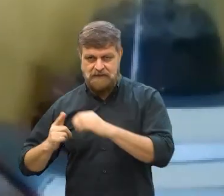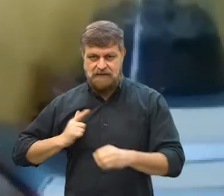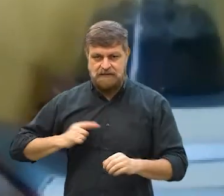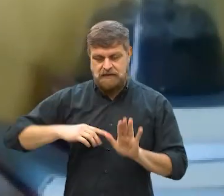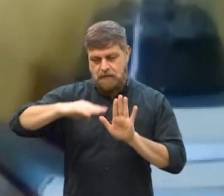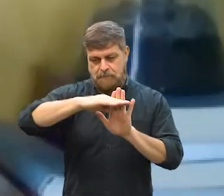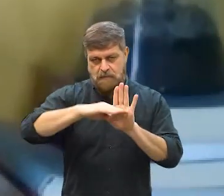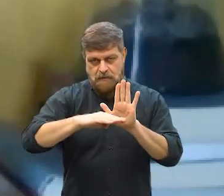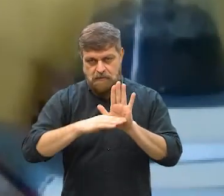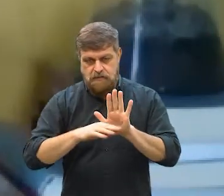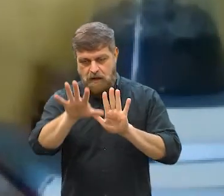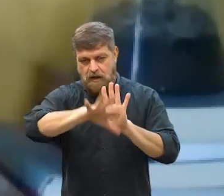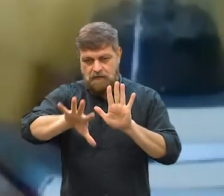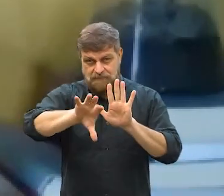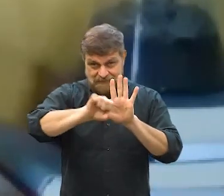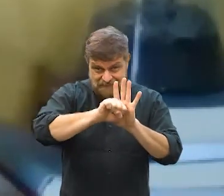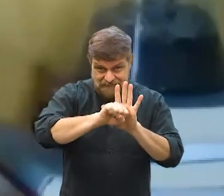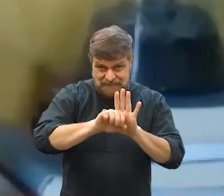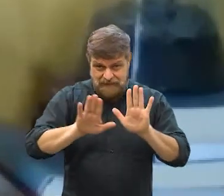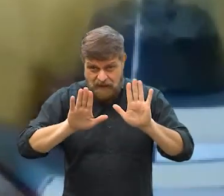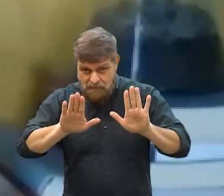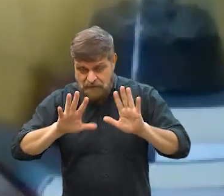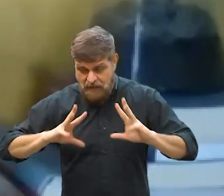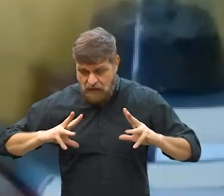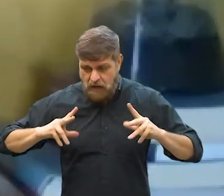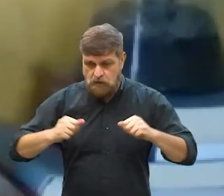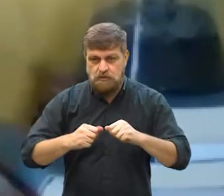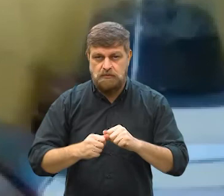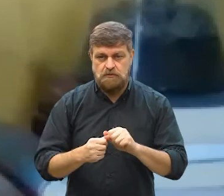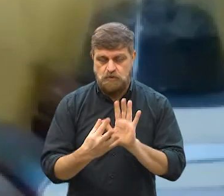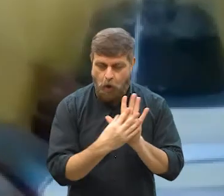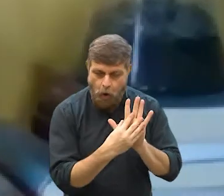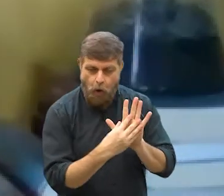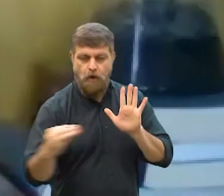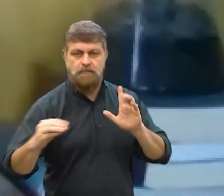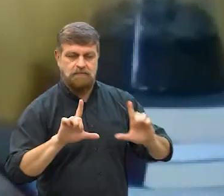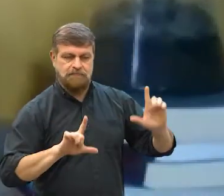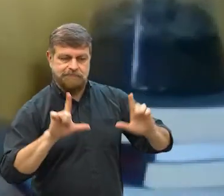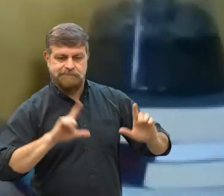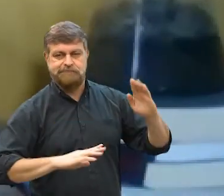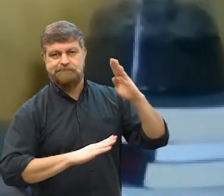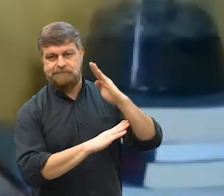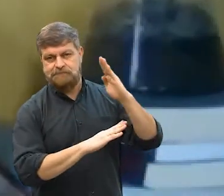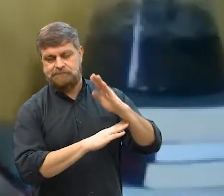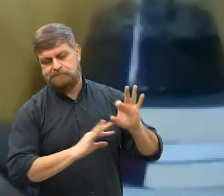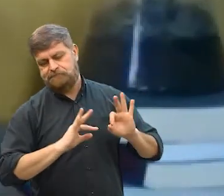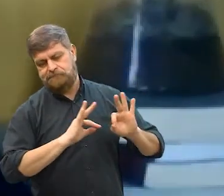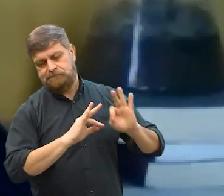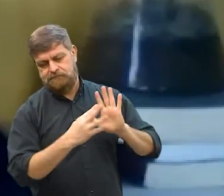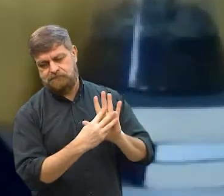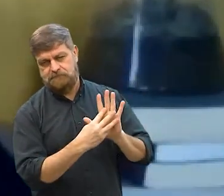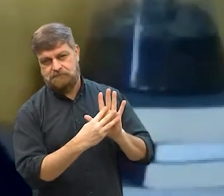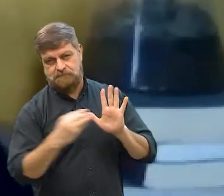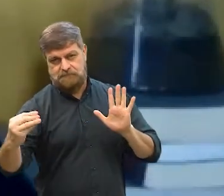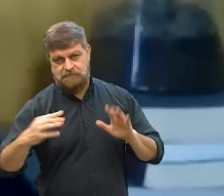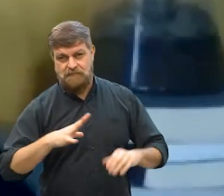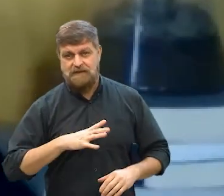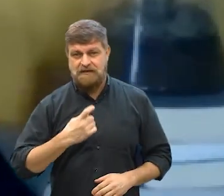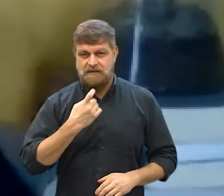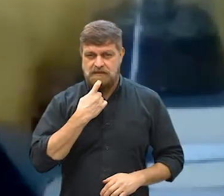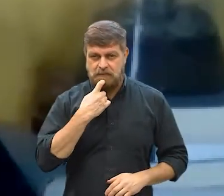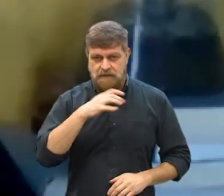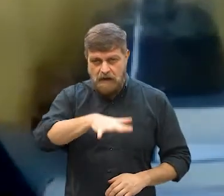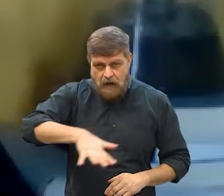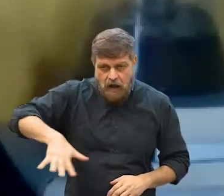produtos audiovisuais mas que todas Sigam o exemplo aí da TV Câmara de Campinas de